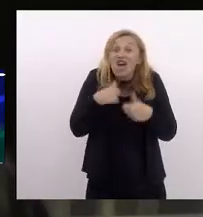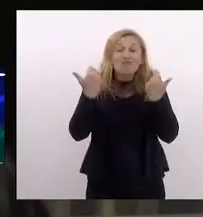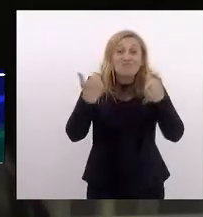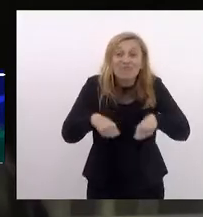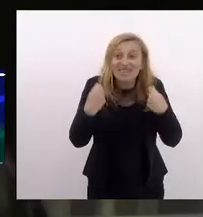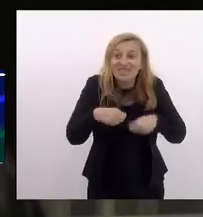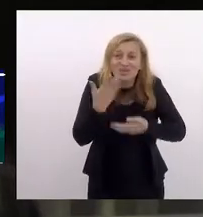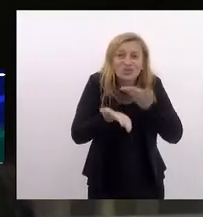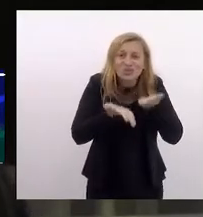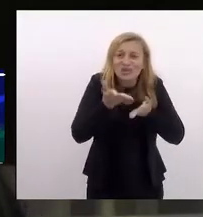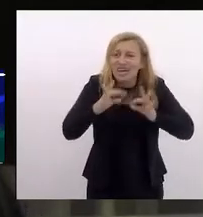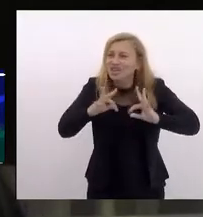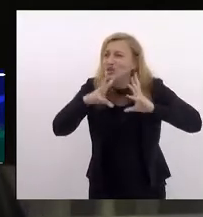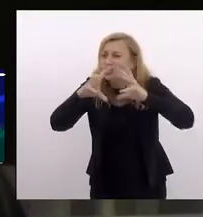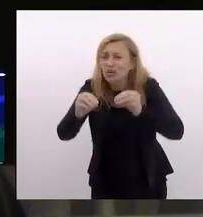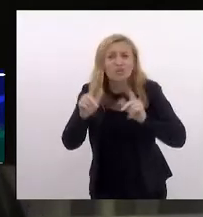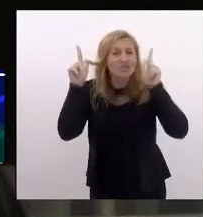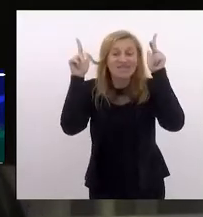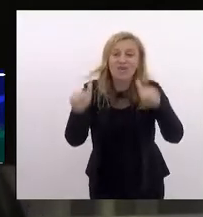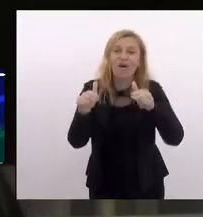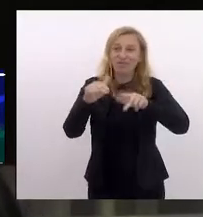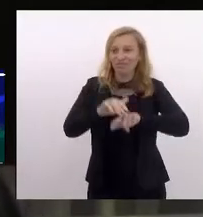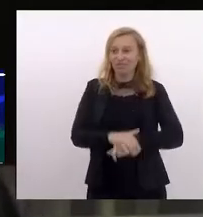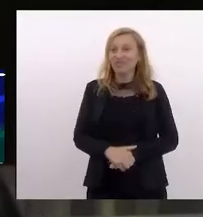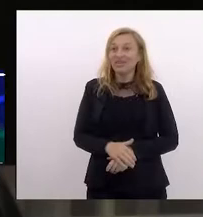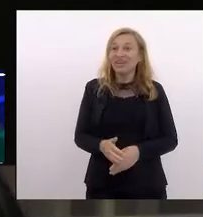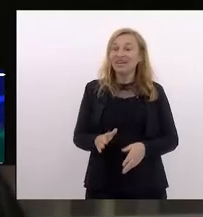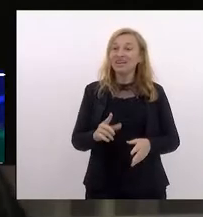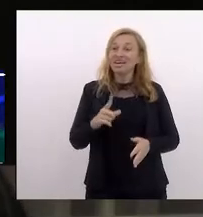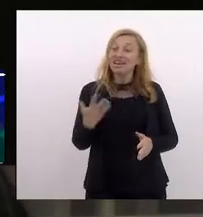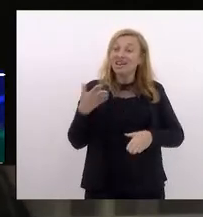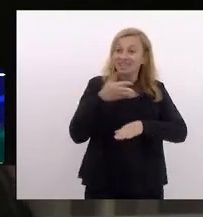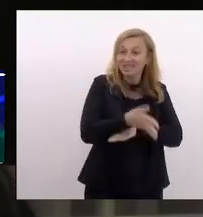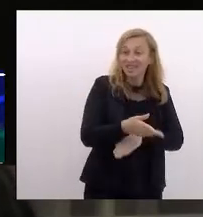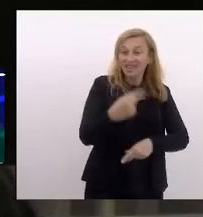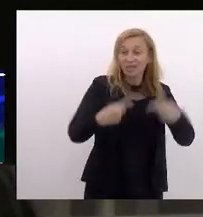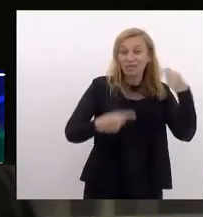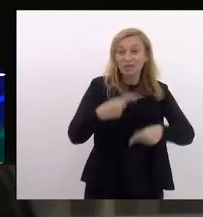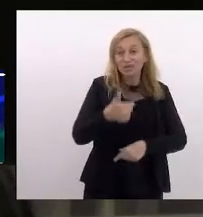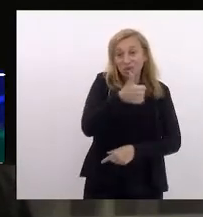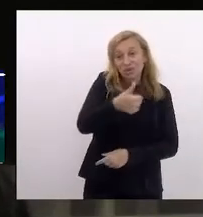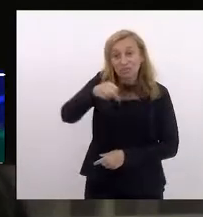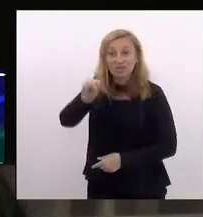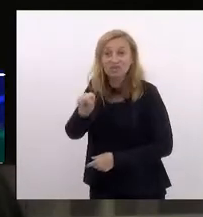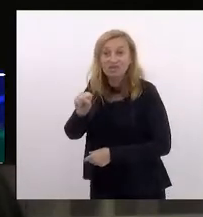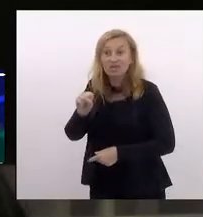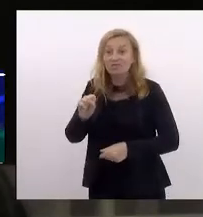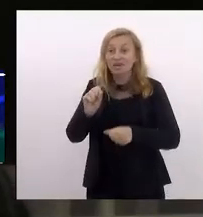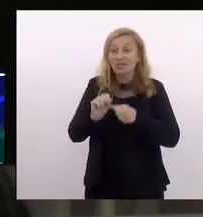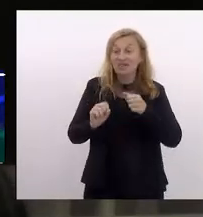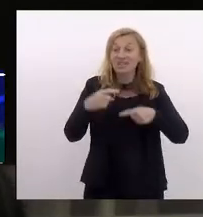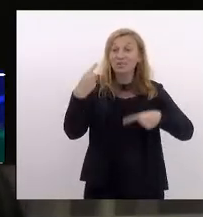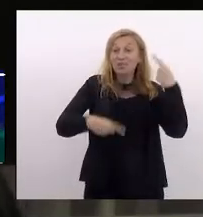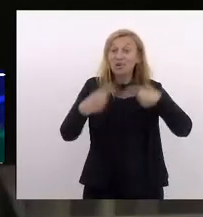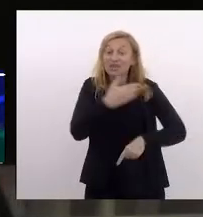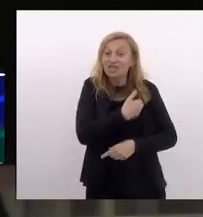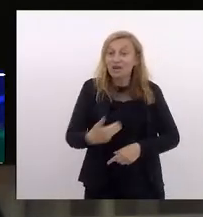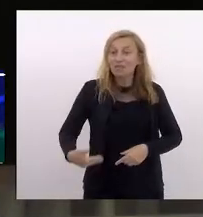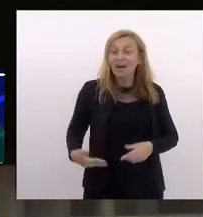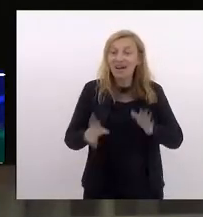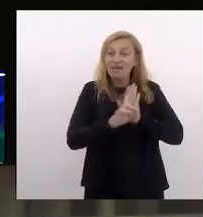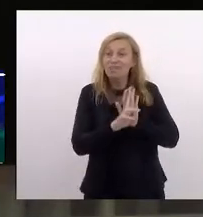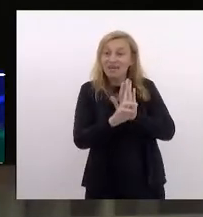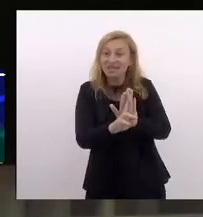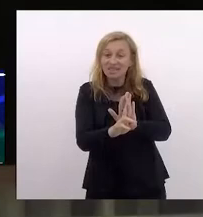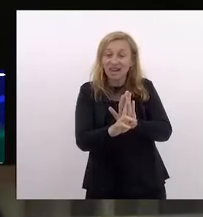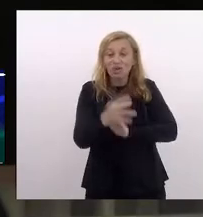preciso tratar todos da mesma forma entrei na política em 2018 para fazer política pública para